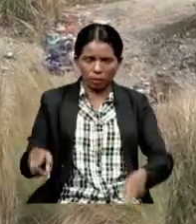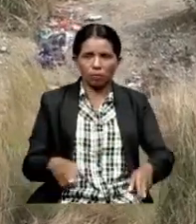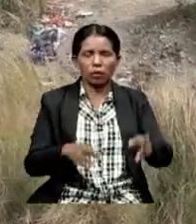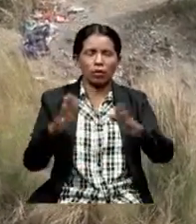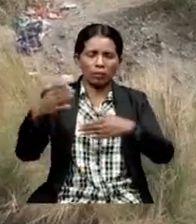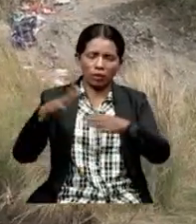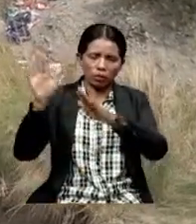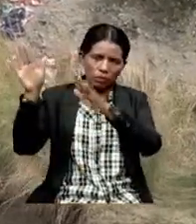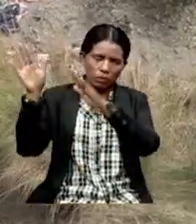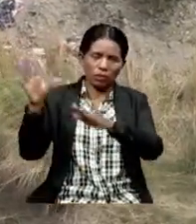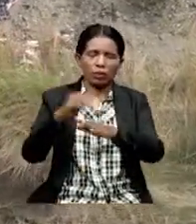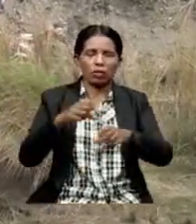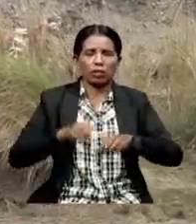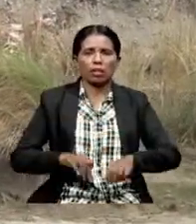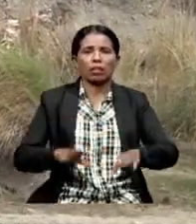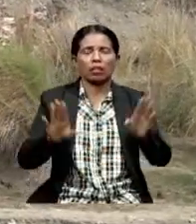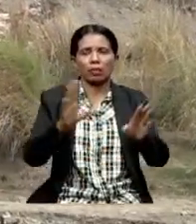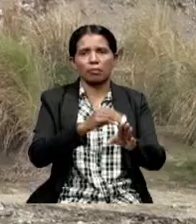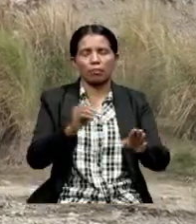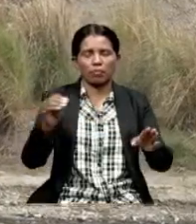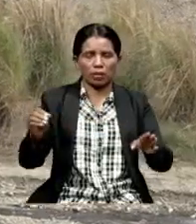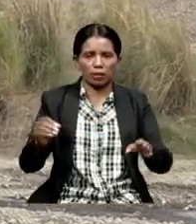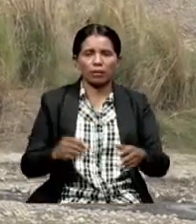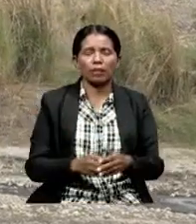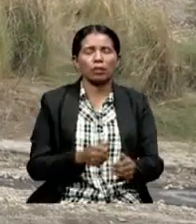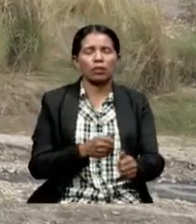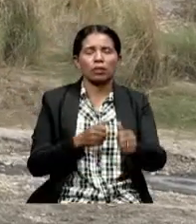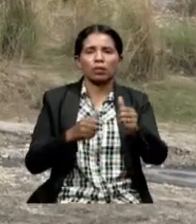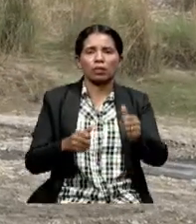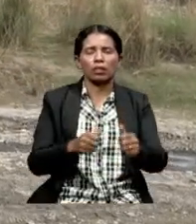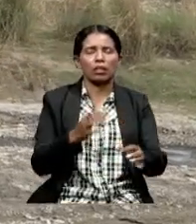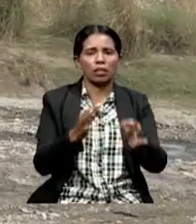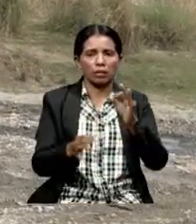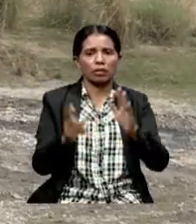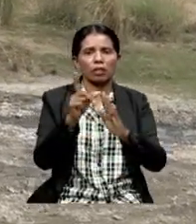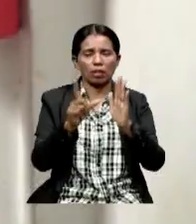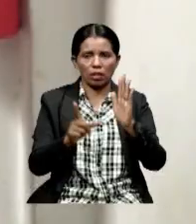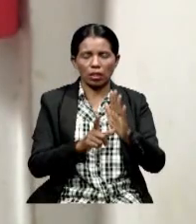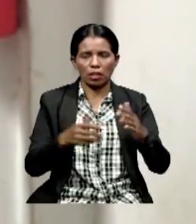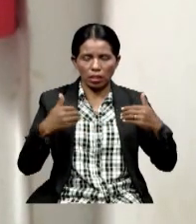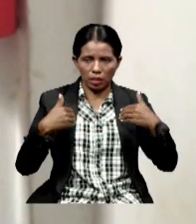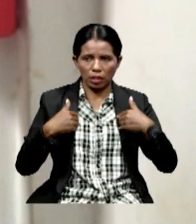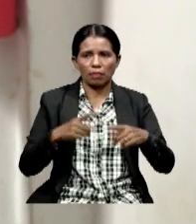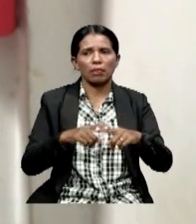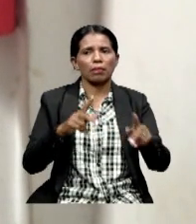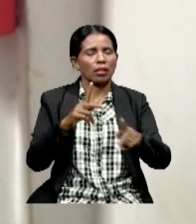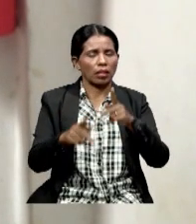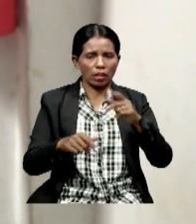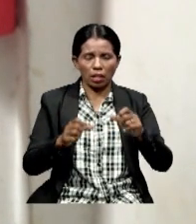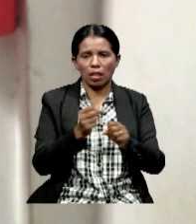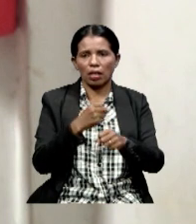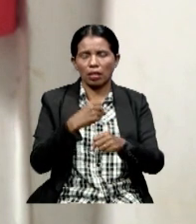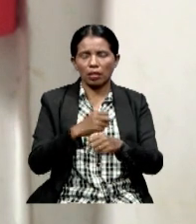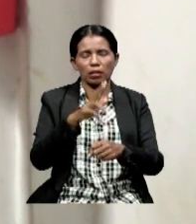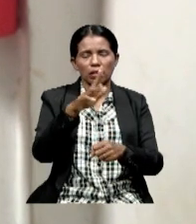foholon tasininin no Besik Lagoa. Tuir Eurico de Jesus, mas que lei refere ia ona, mai be comunidade quase